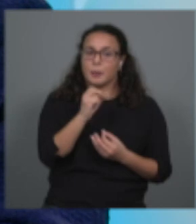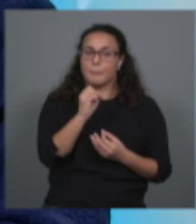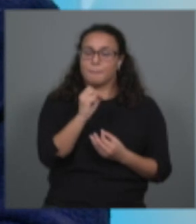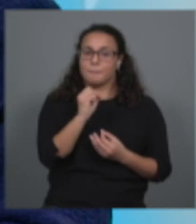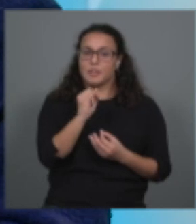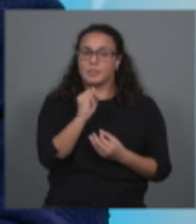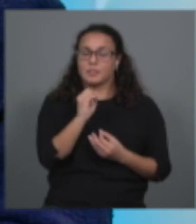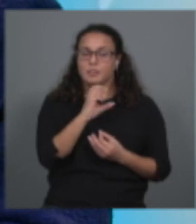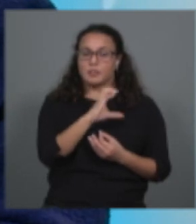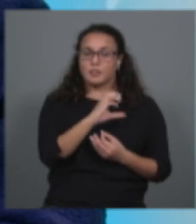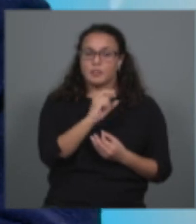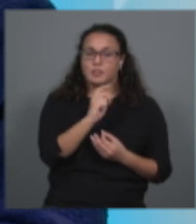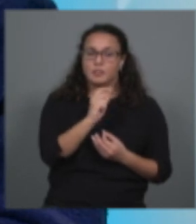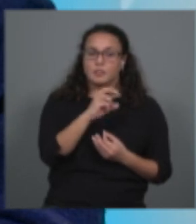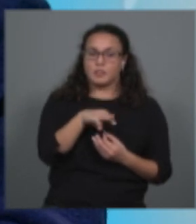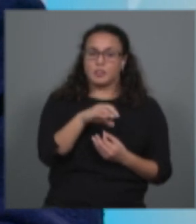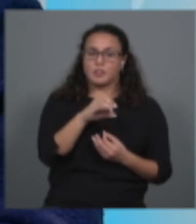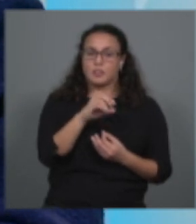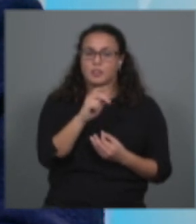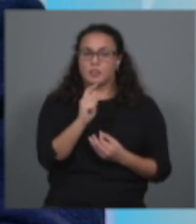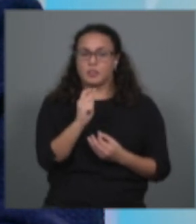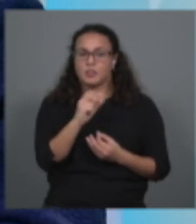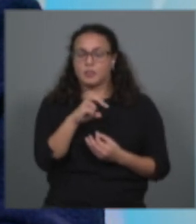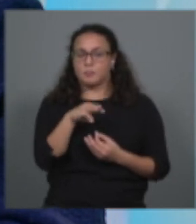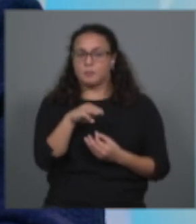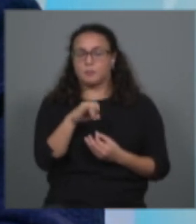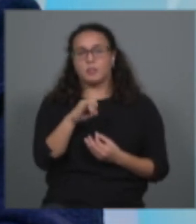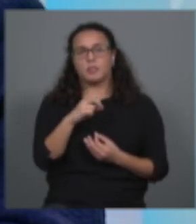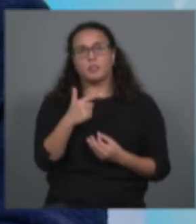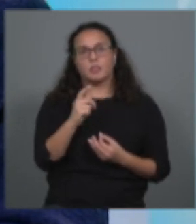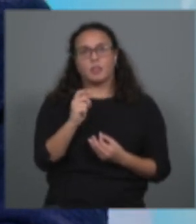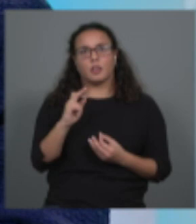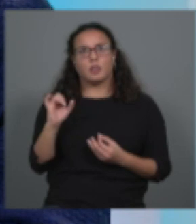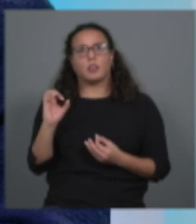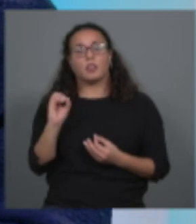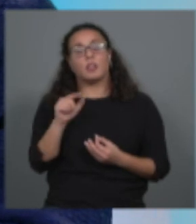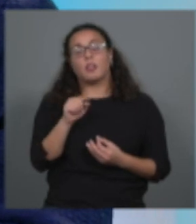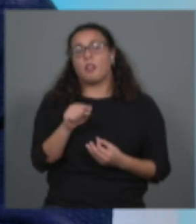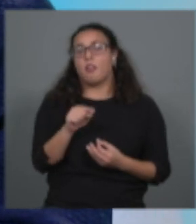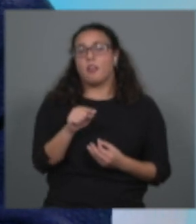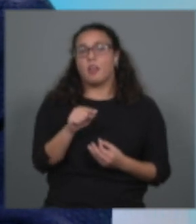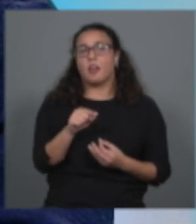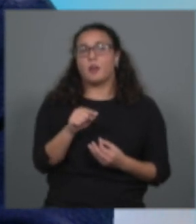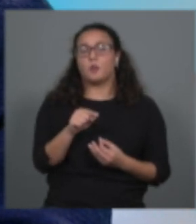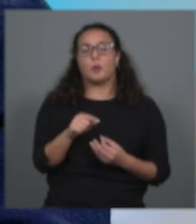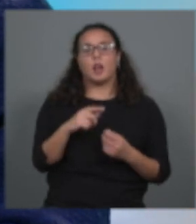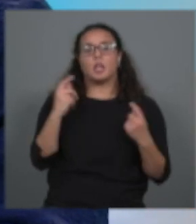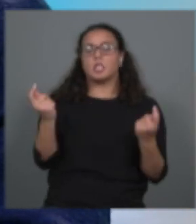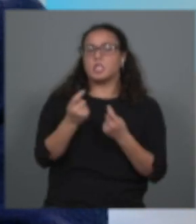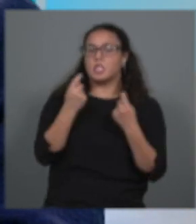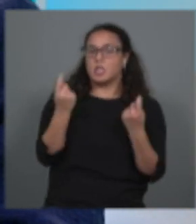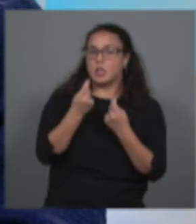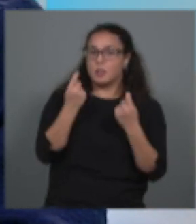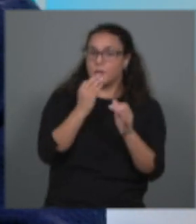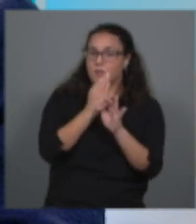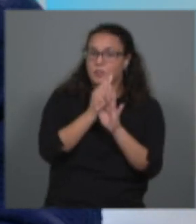por causa do Covid, até o Covid se meteu com o Padre Cruz. Temos uma celebração no dia